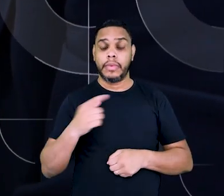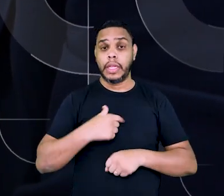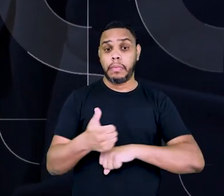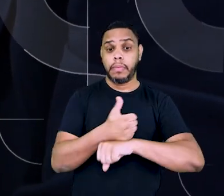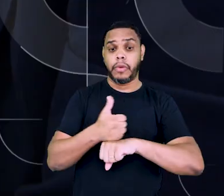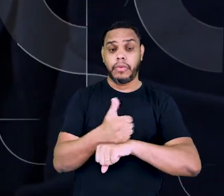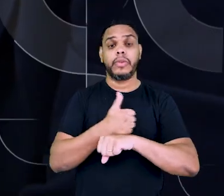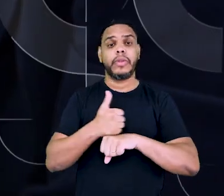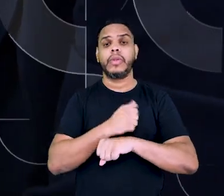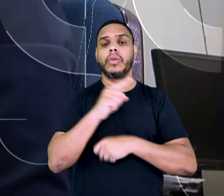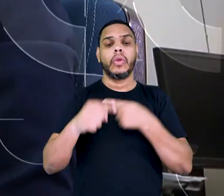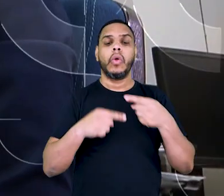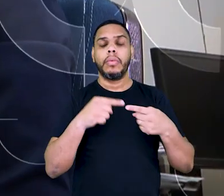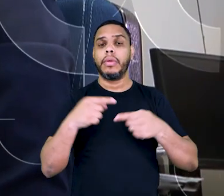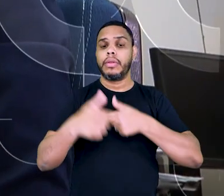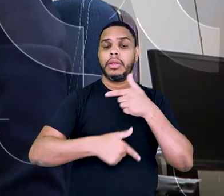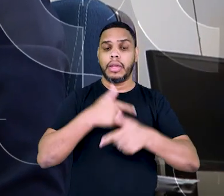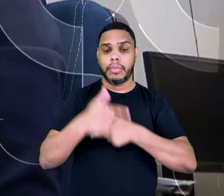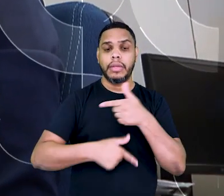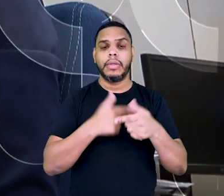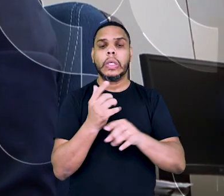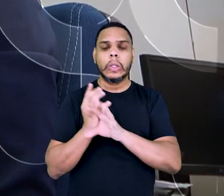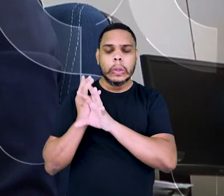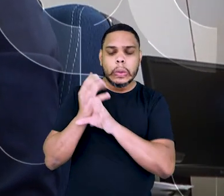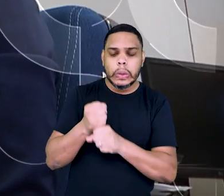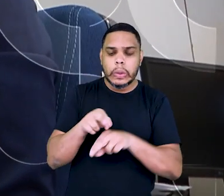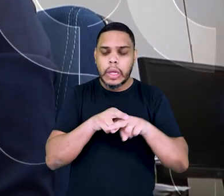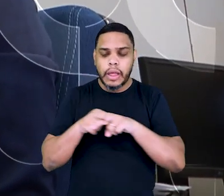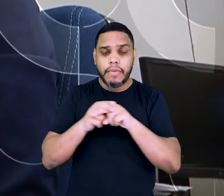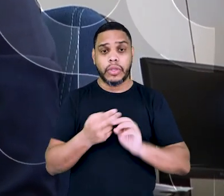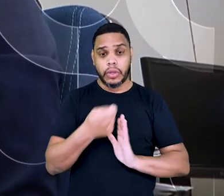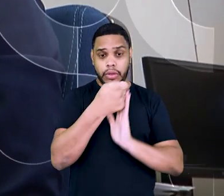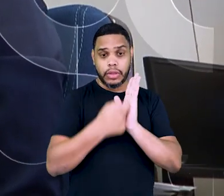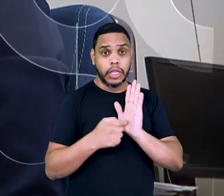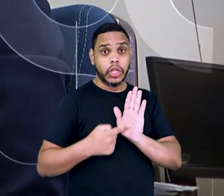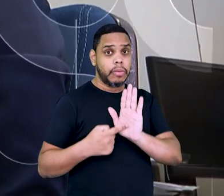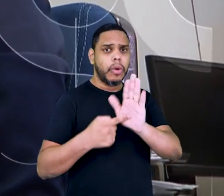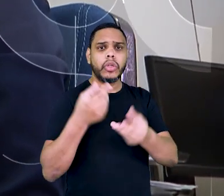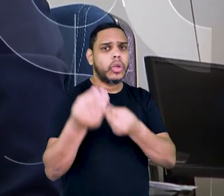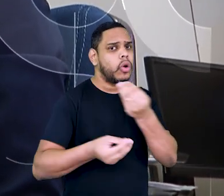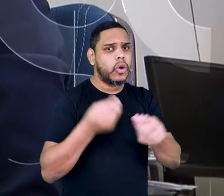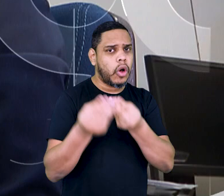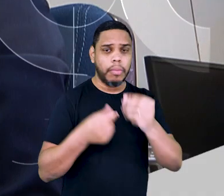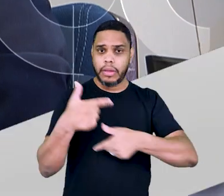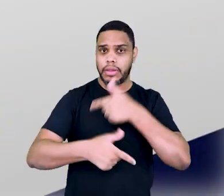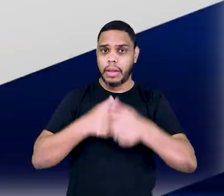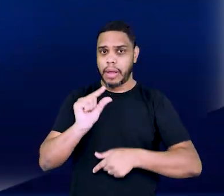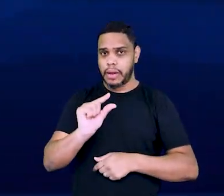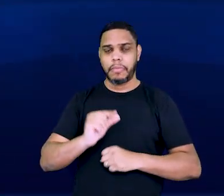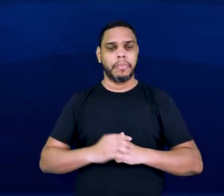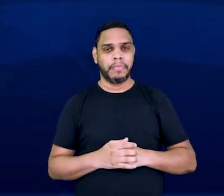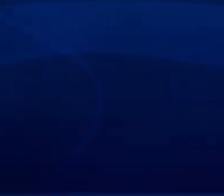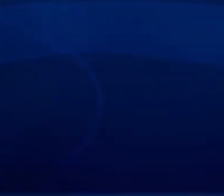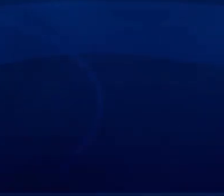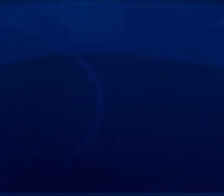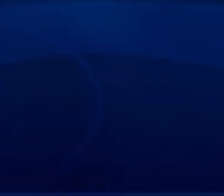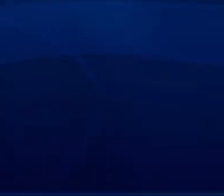que cumprem o papel de revisor de texto. A gente te mostra um pouco mais sobre esse trabalho daqui a pouco.